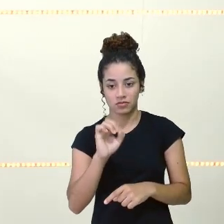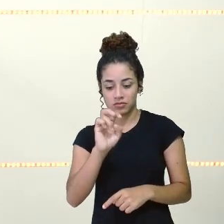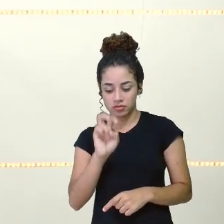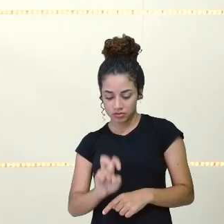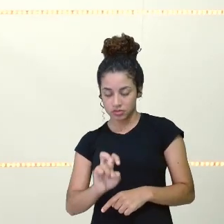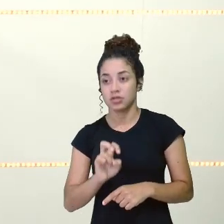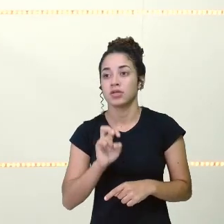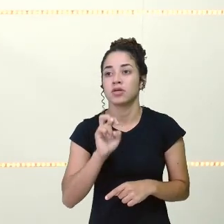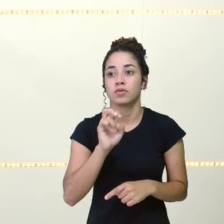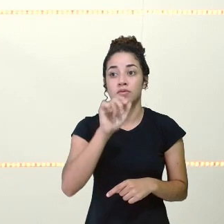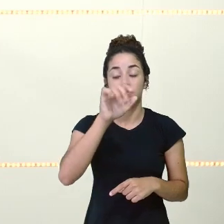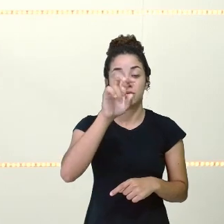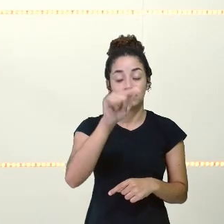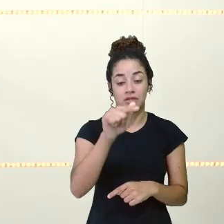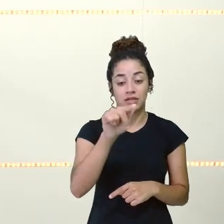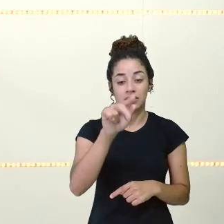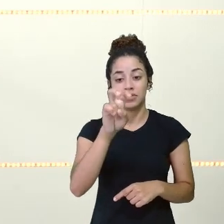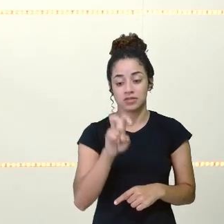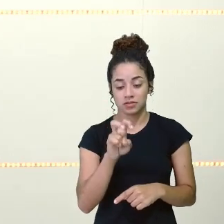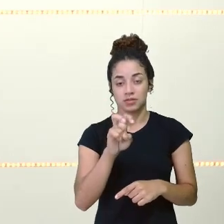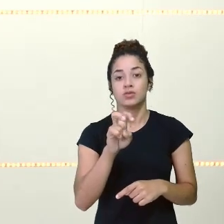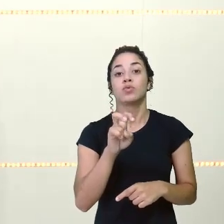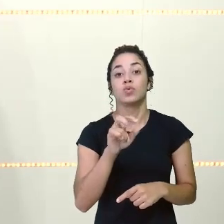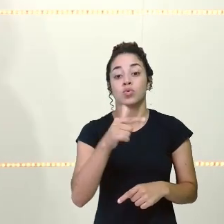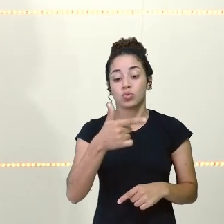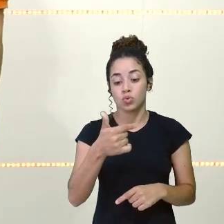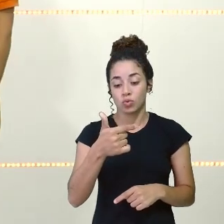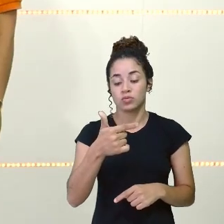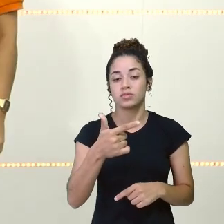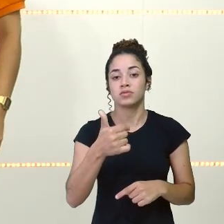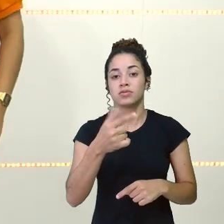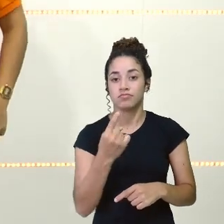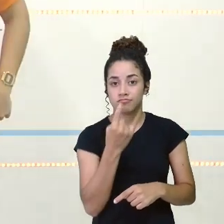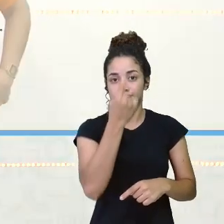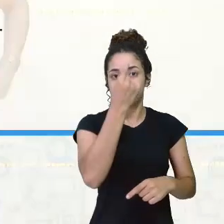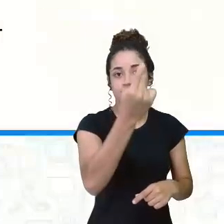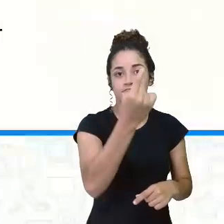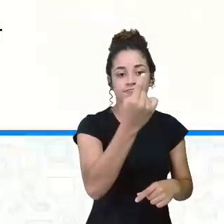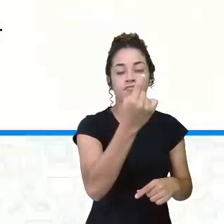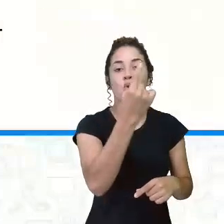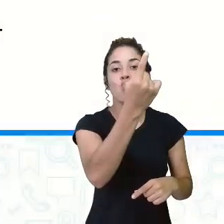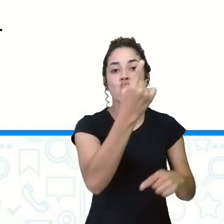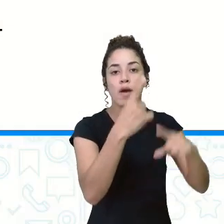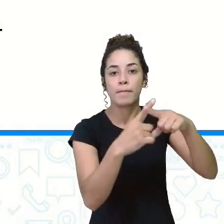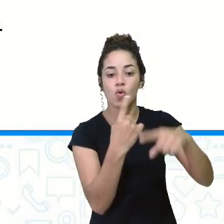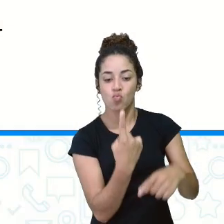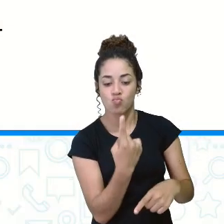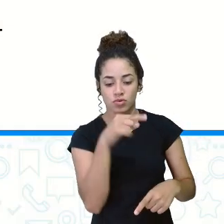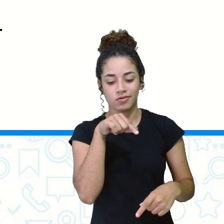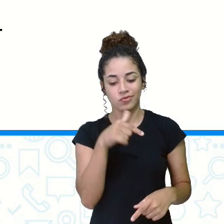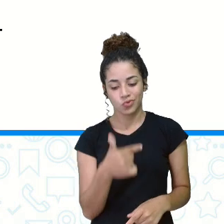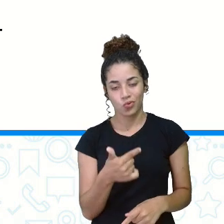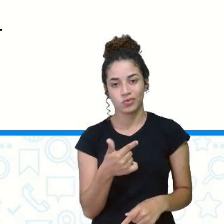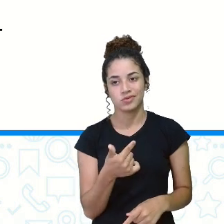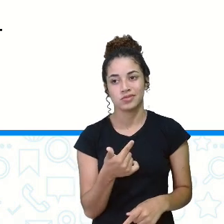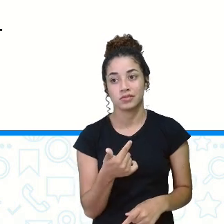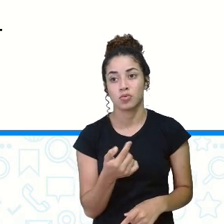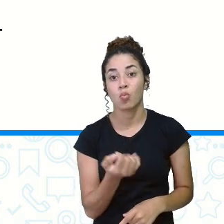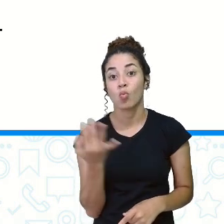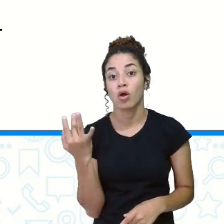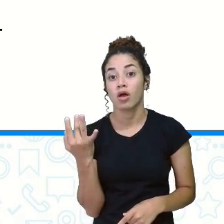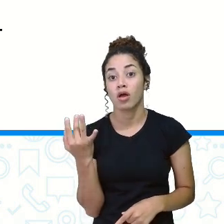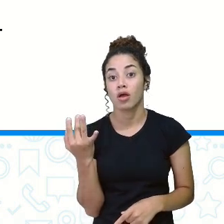5, 12, vai 1. 1 mais 1, 2. Quantos ovos serão consumidos quinto